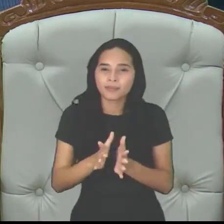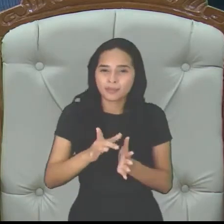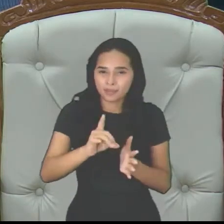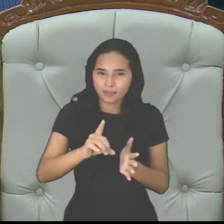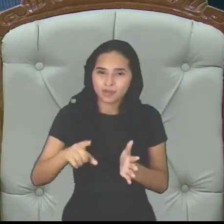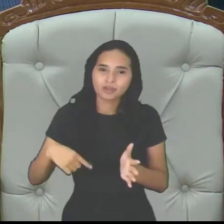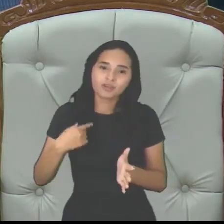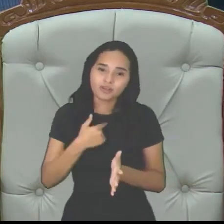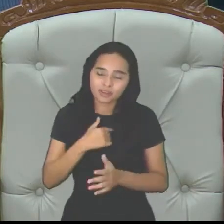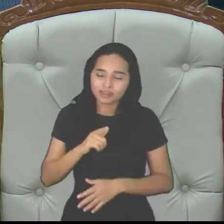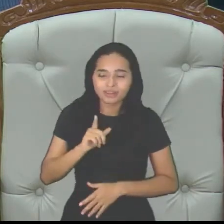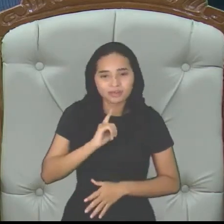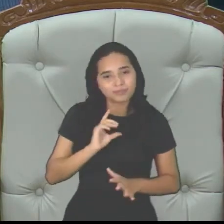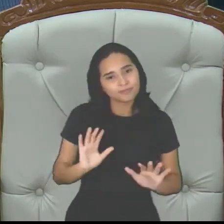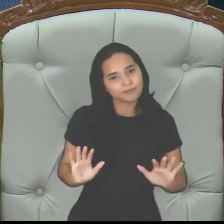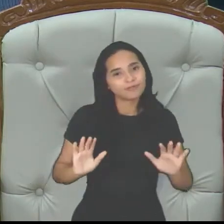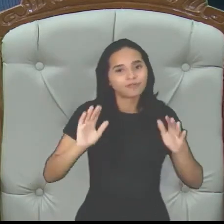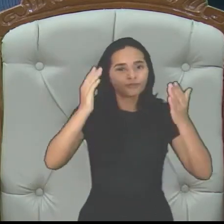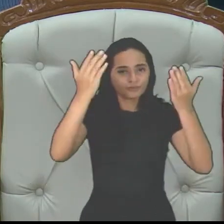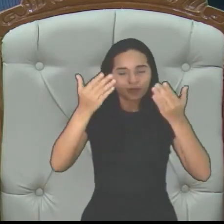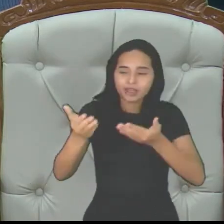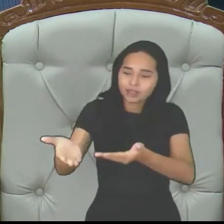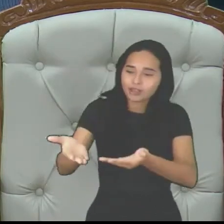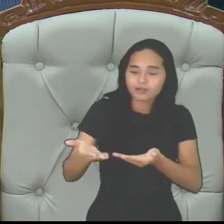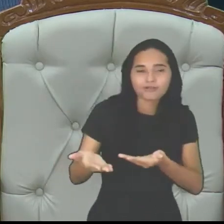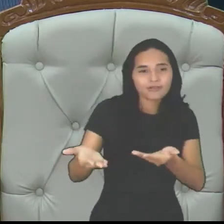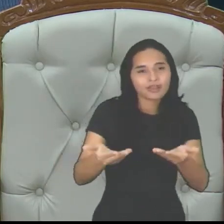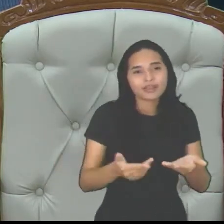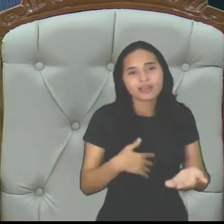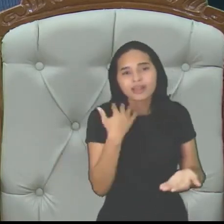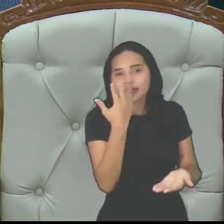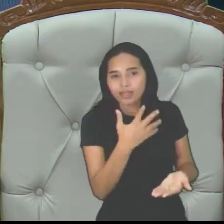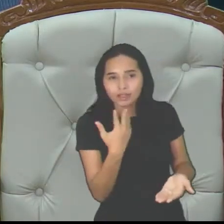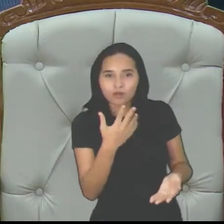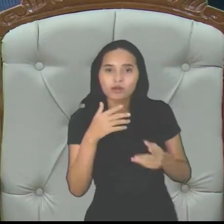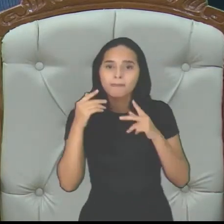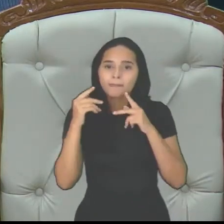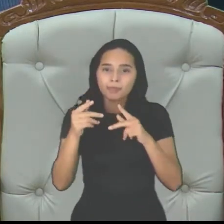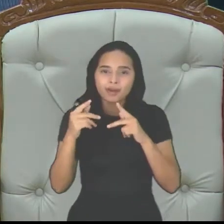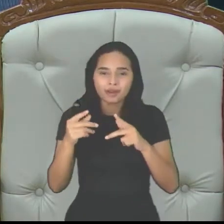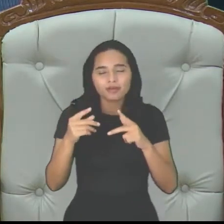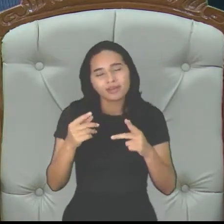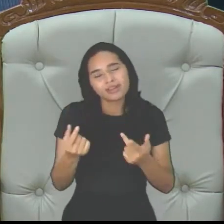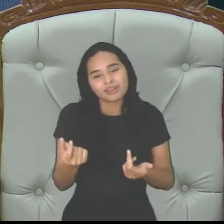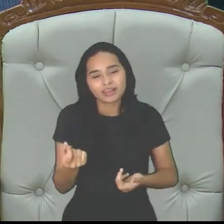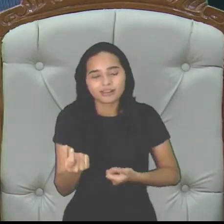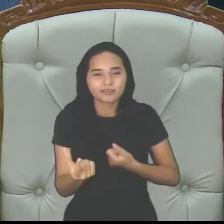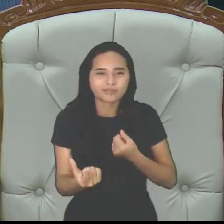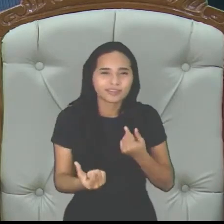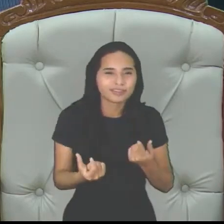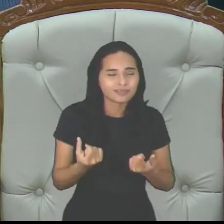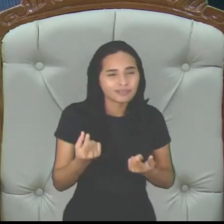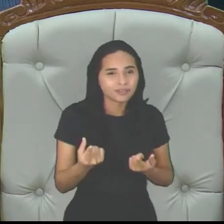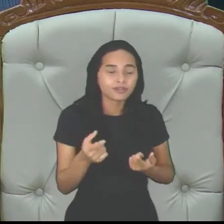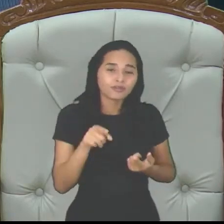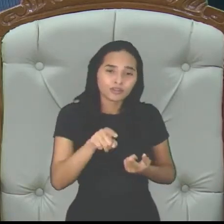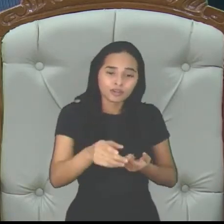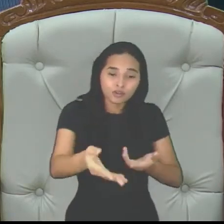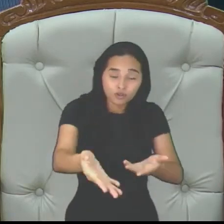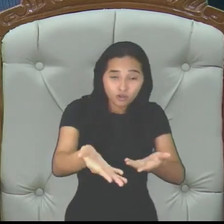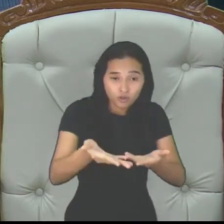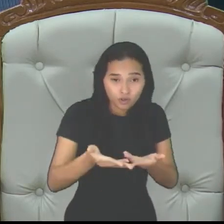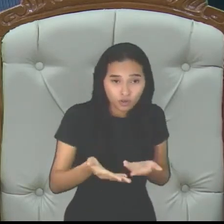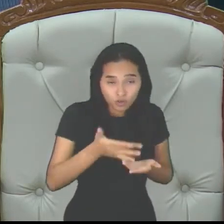fazemos festas, nós convidamos cantores, pregadores, e muitas vezes você faz um convite num culto,